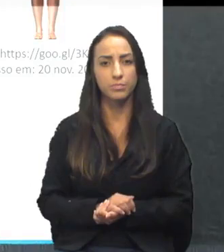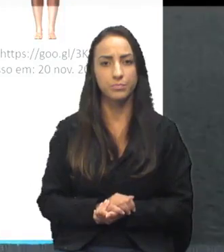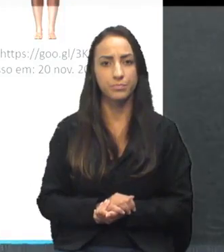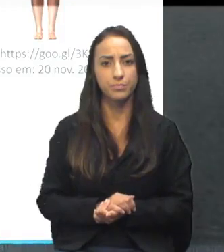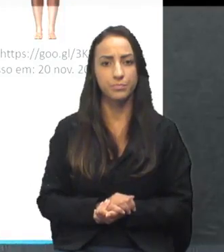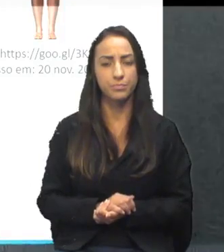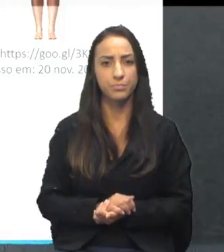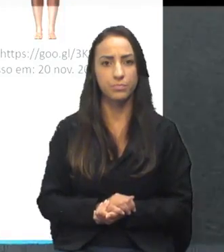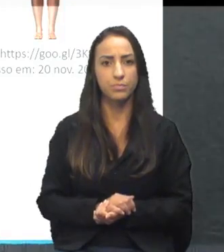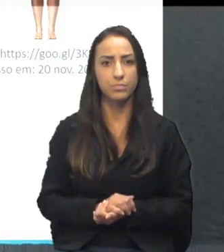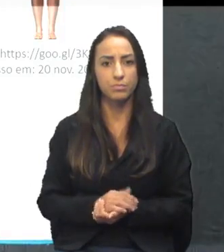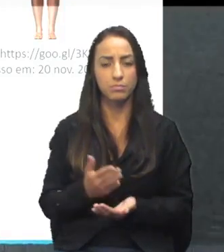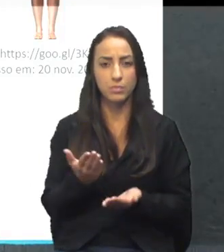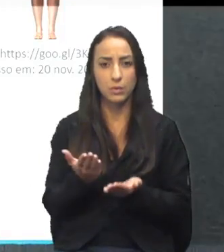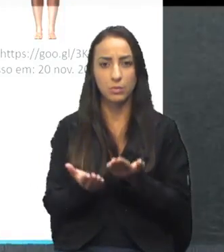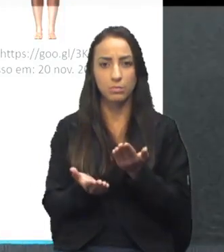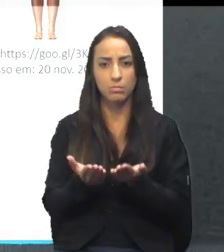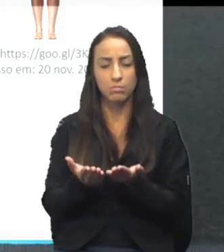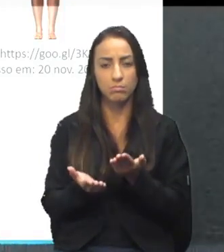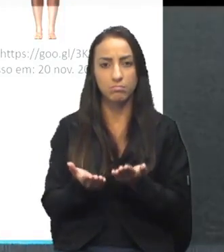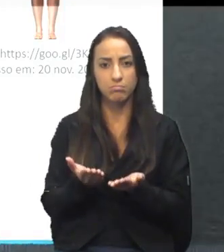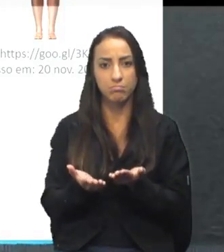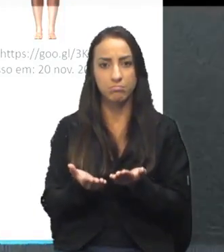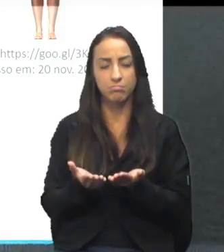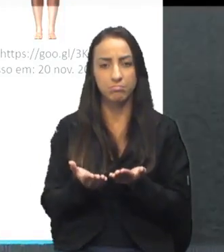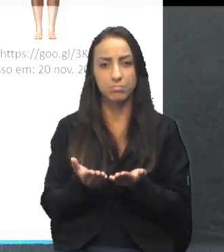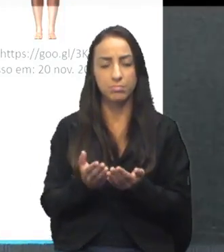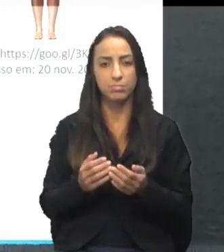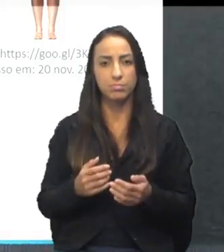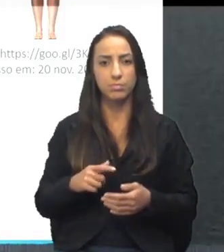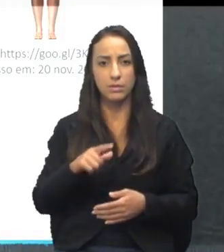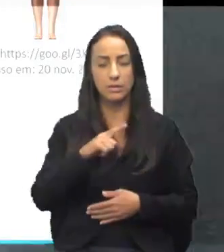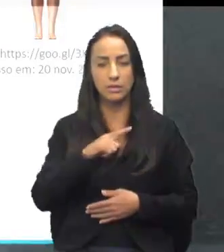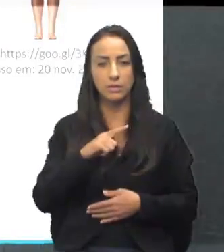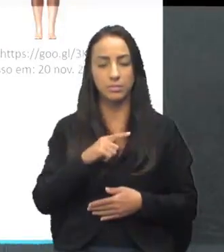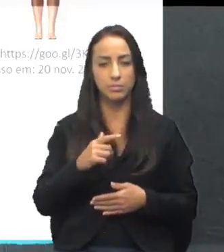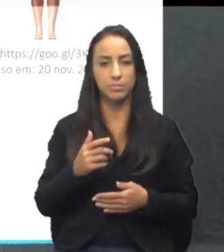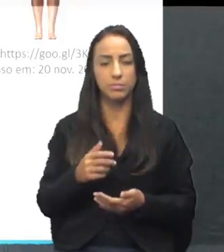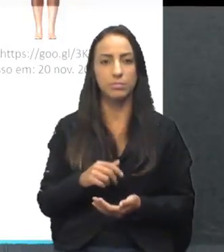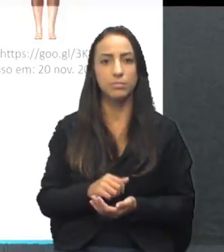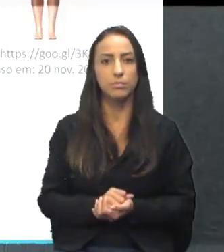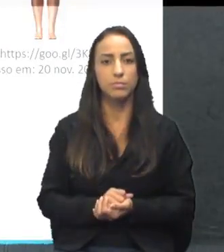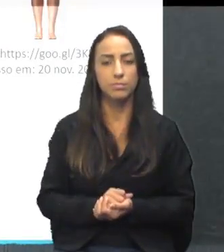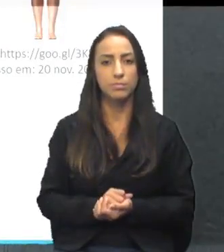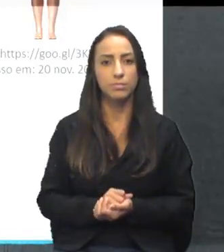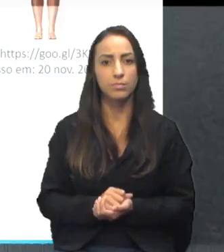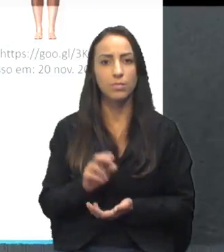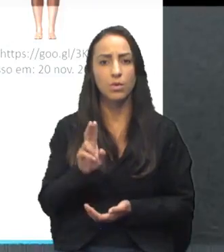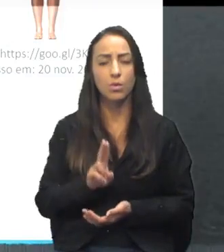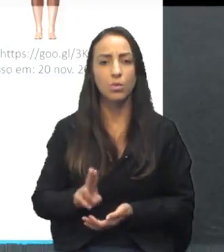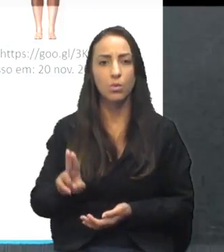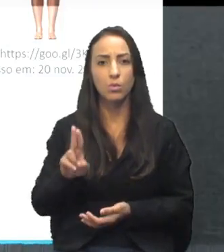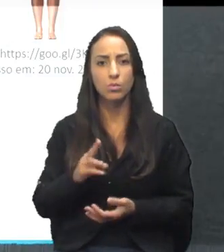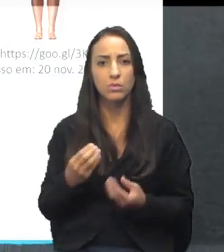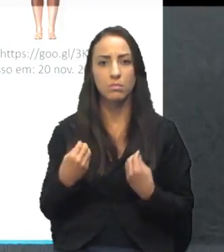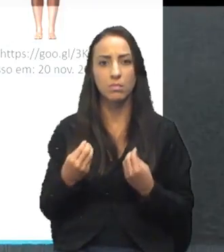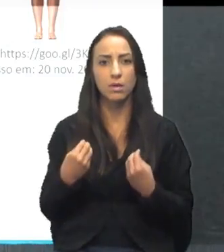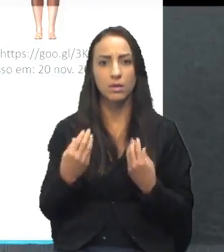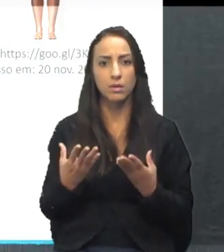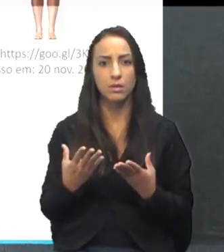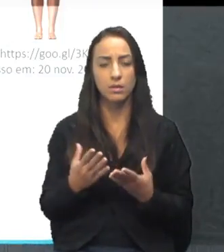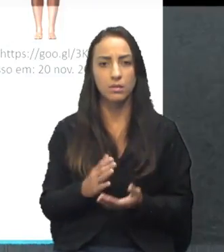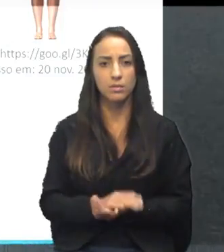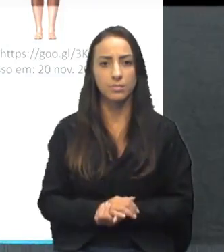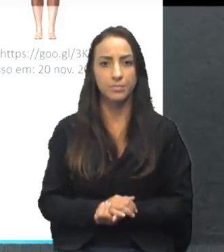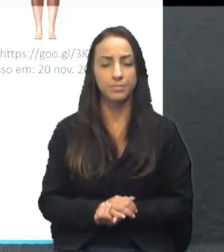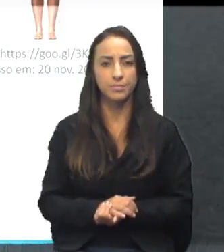corpo. O peso fica distribuído nos membros inferiores e nós utilizamos muito esse